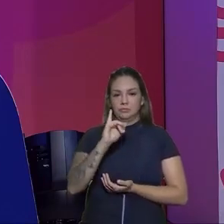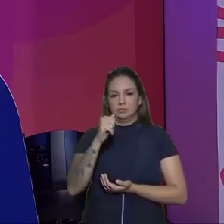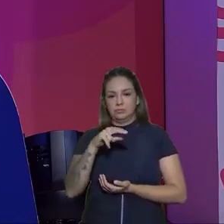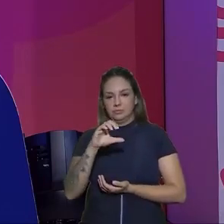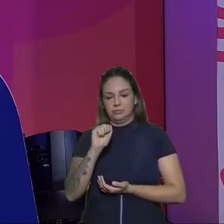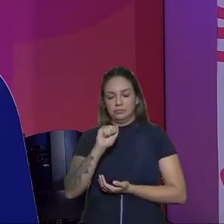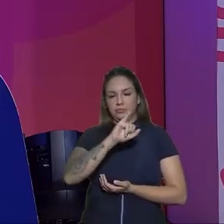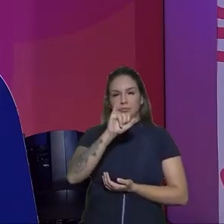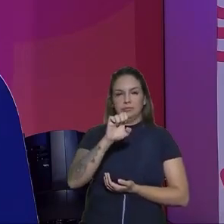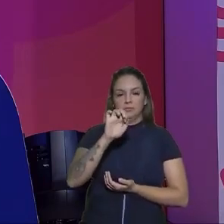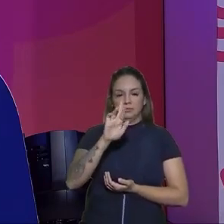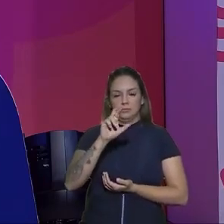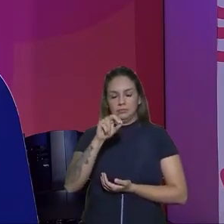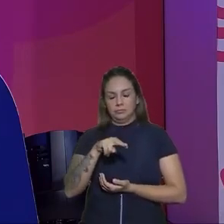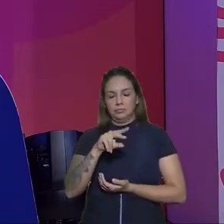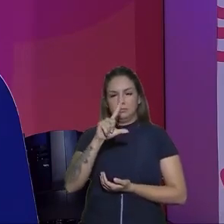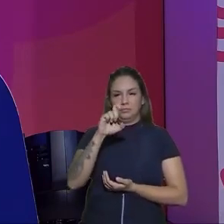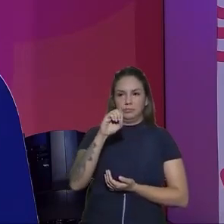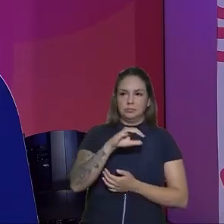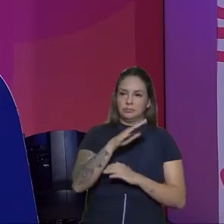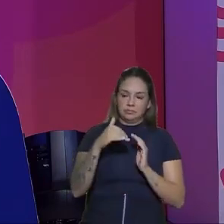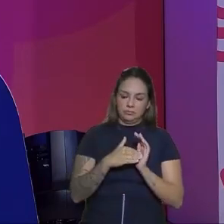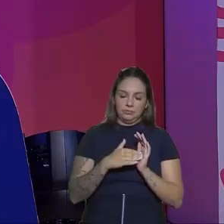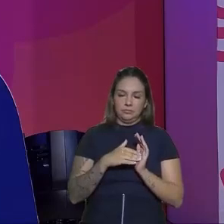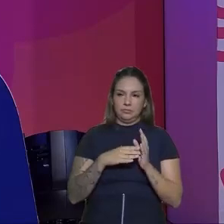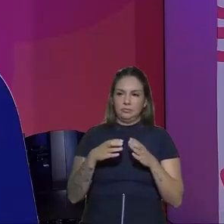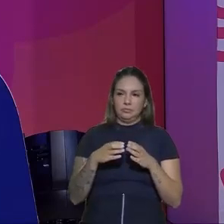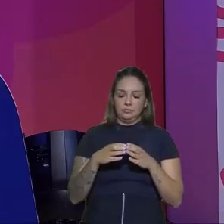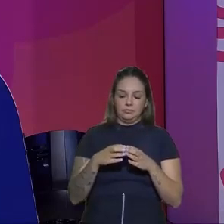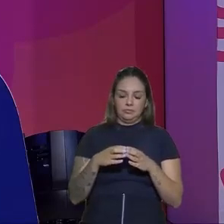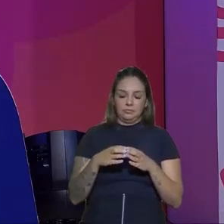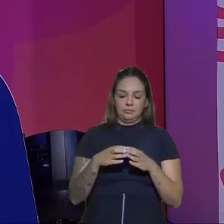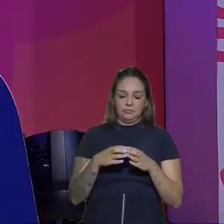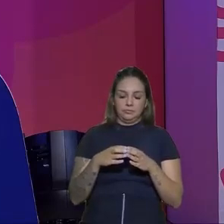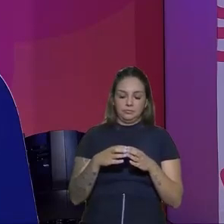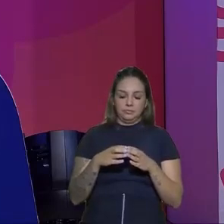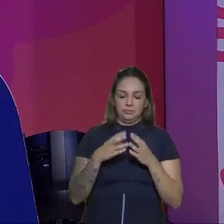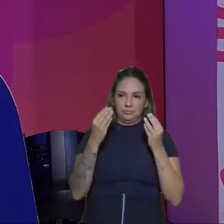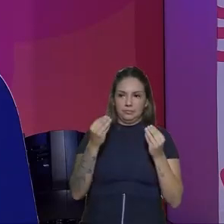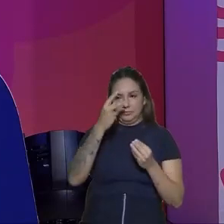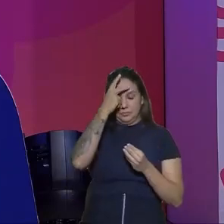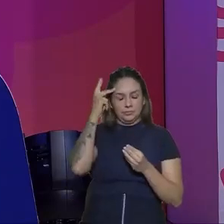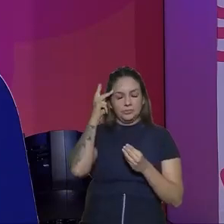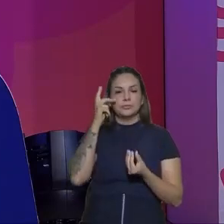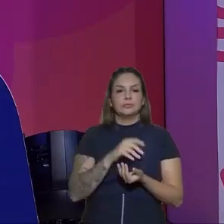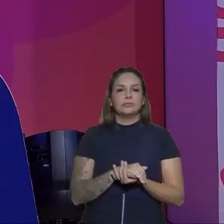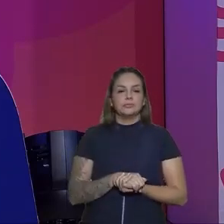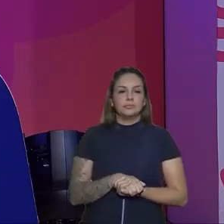Bianca, Jefferson, Léo, enfim, toda a turma, né, que são muitas pessoas, né,